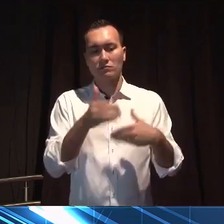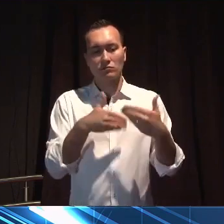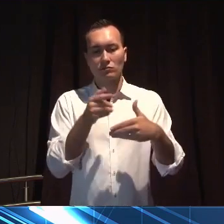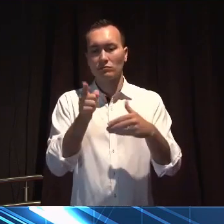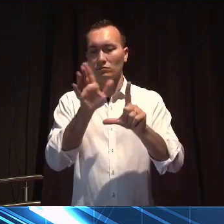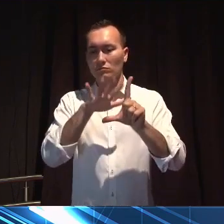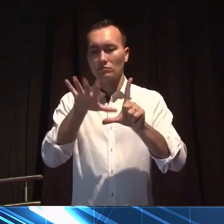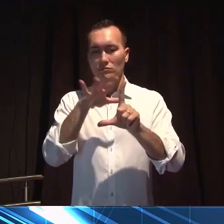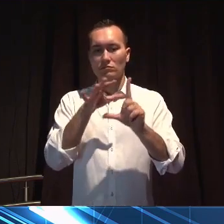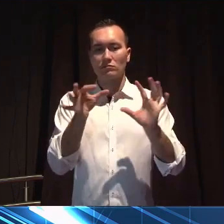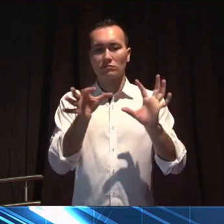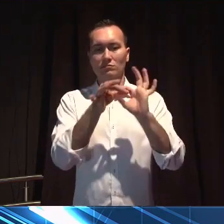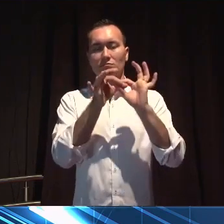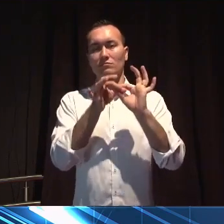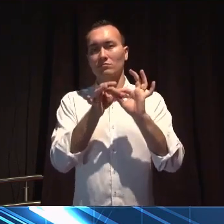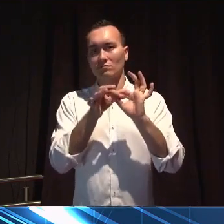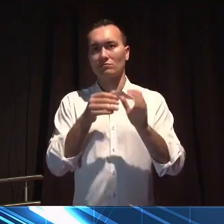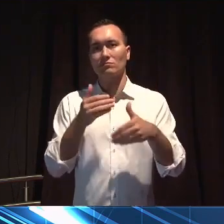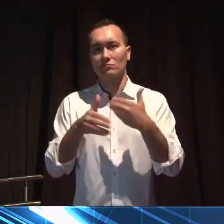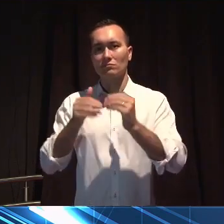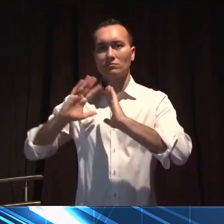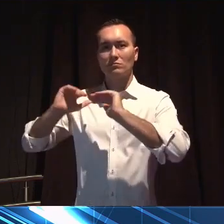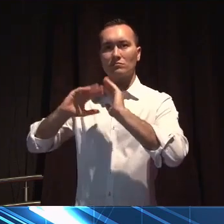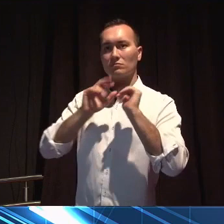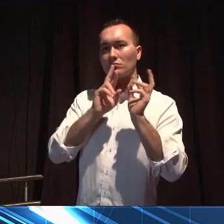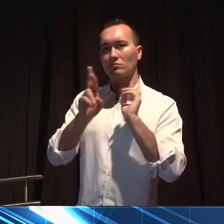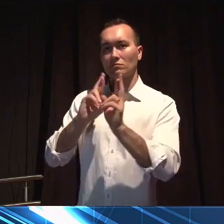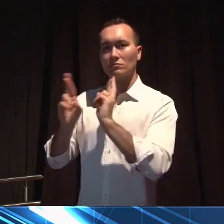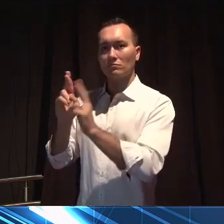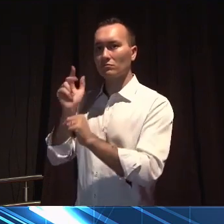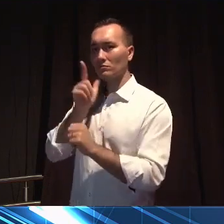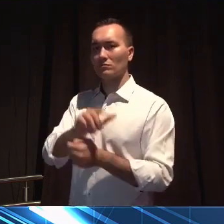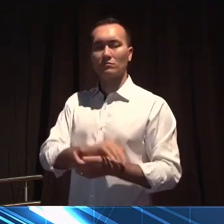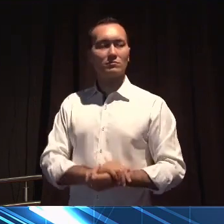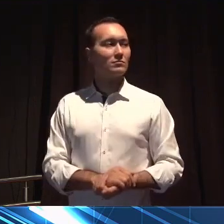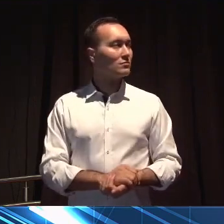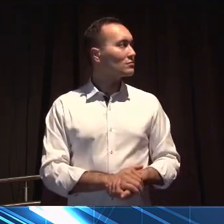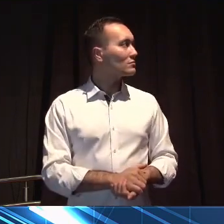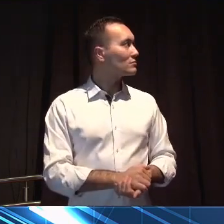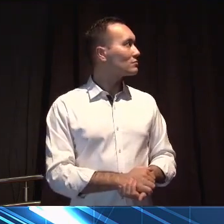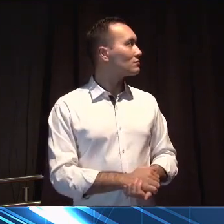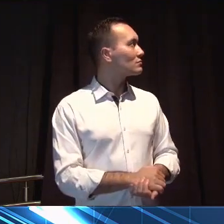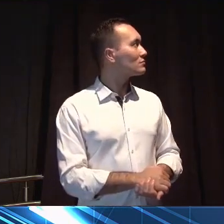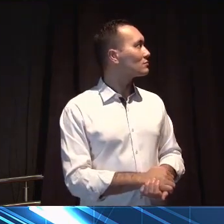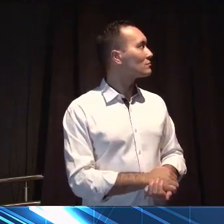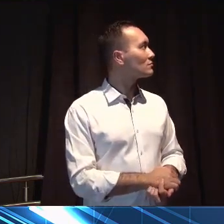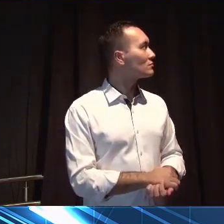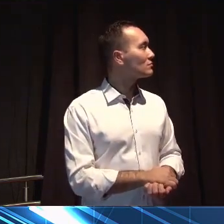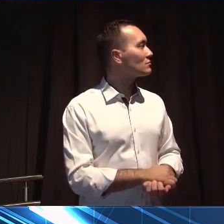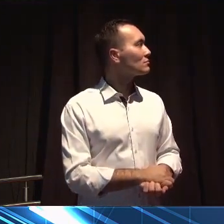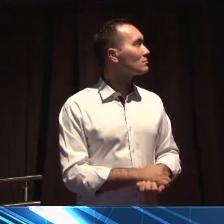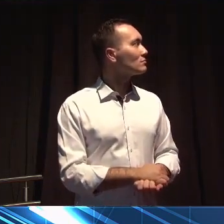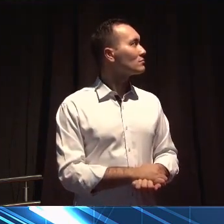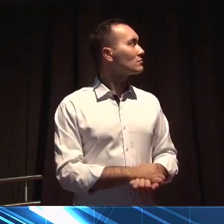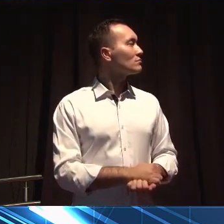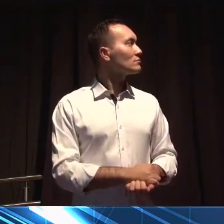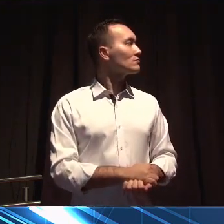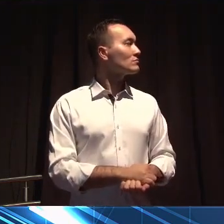aqui foi uma coisa que nos acelerou bastante, essas duas features do V8. Uma coisa bem